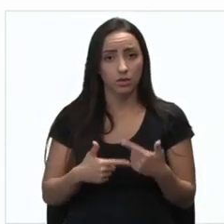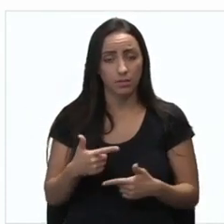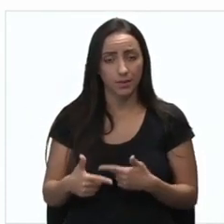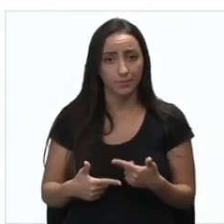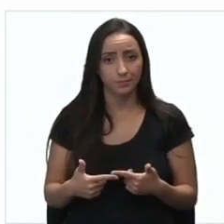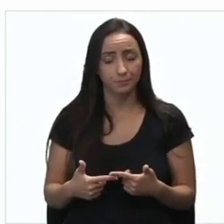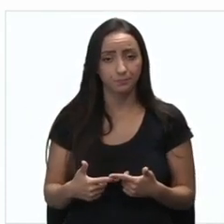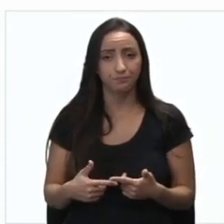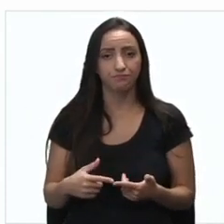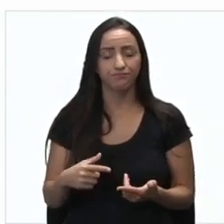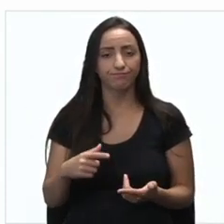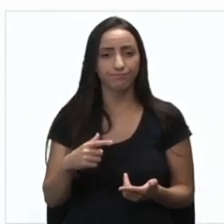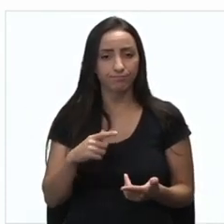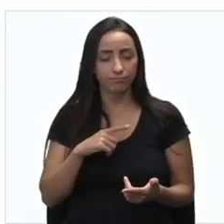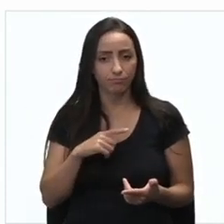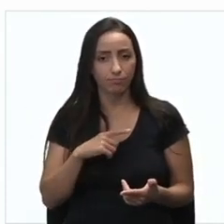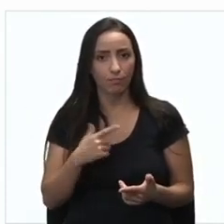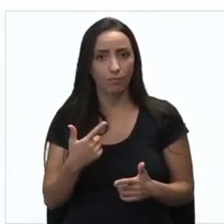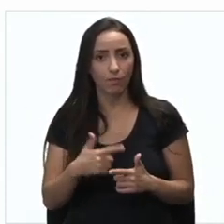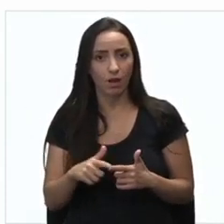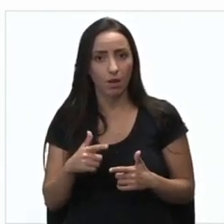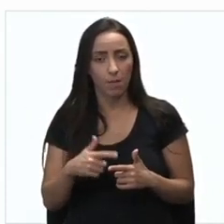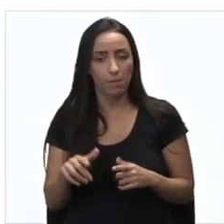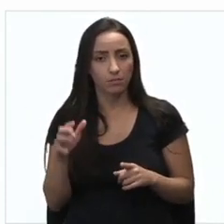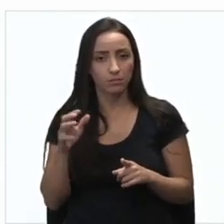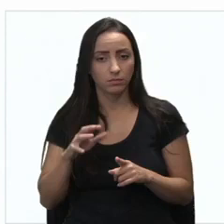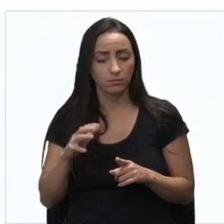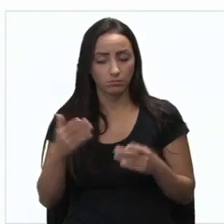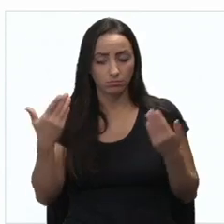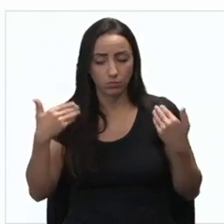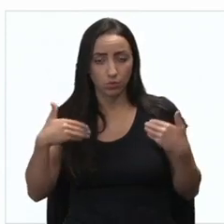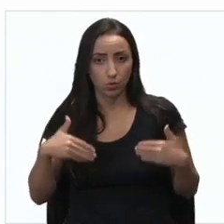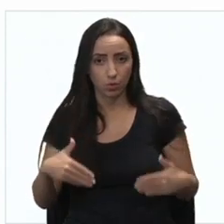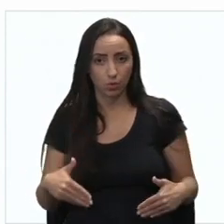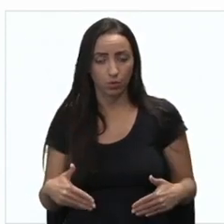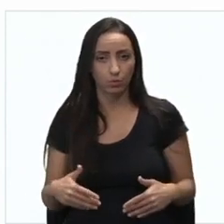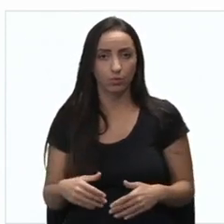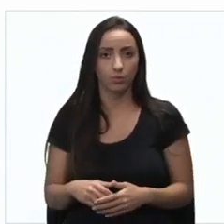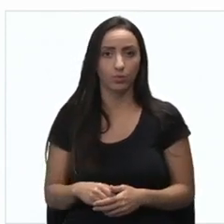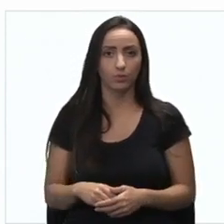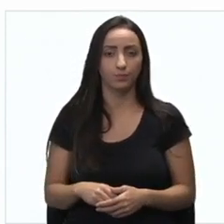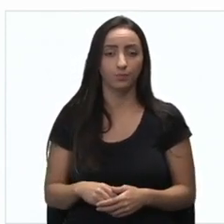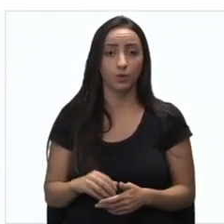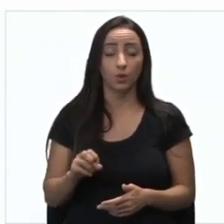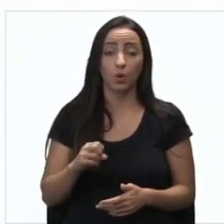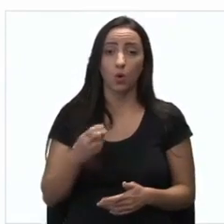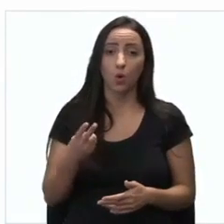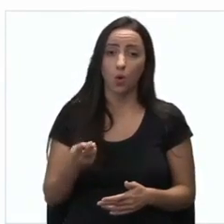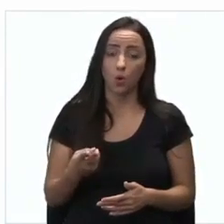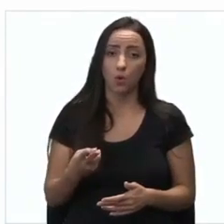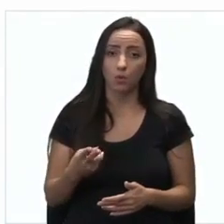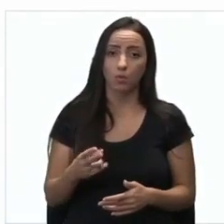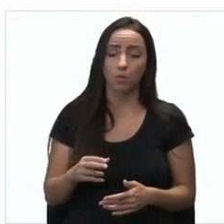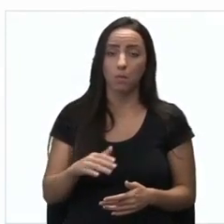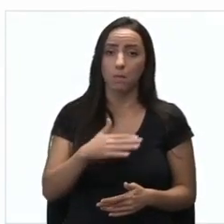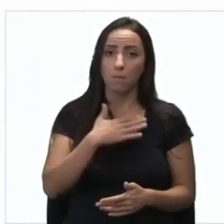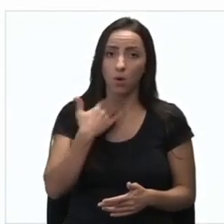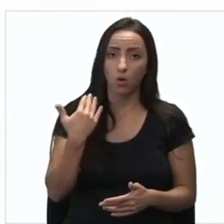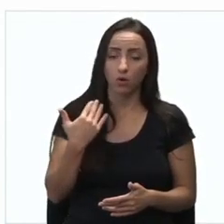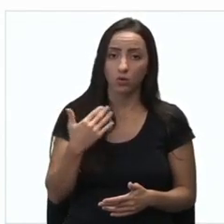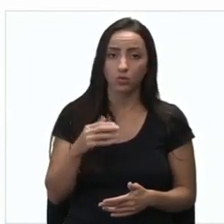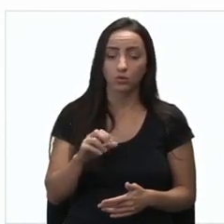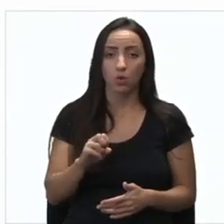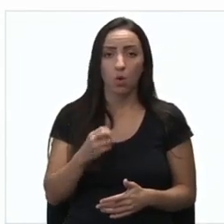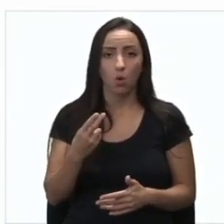que provoca lesão corporal ou perturbação funcional que causa a morte ou a perda ou